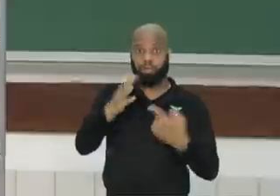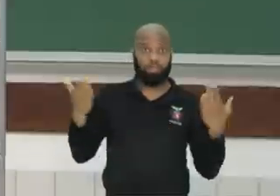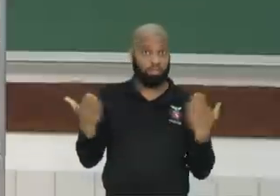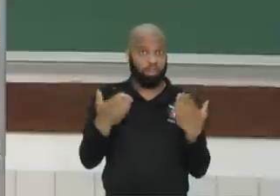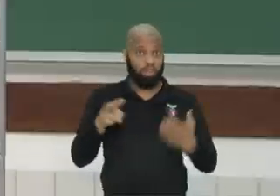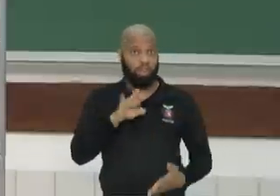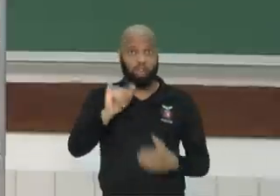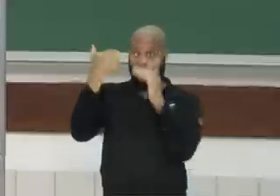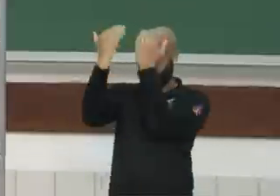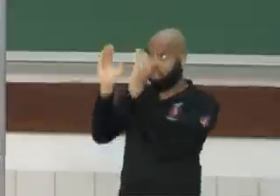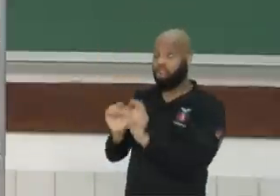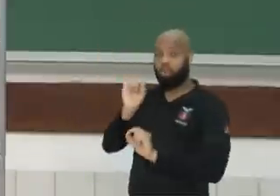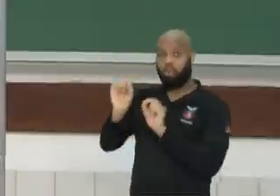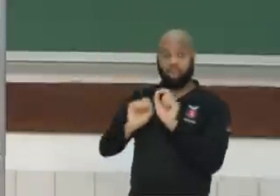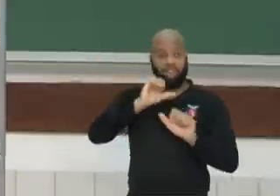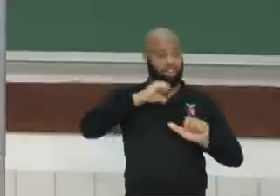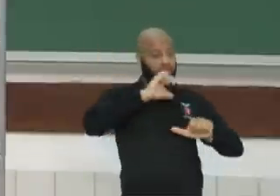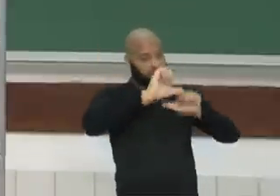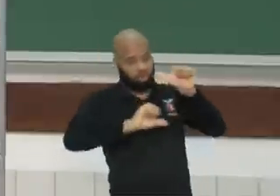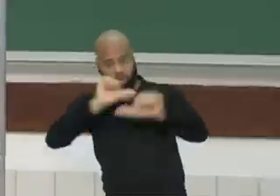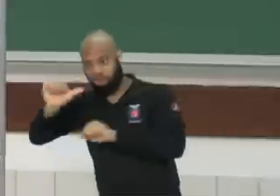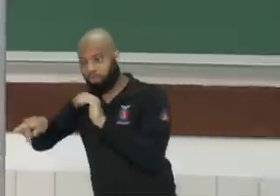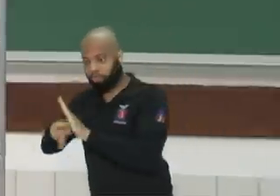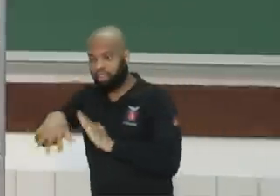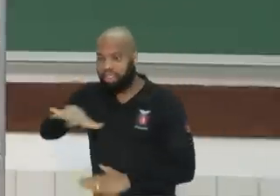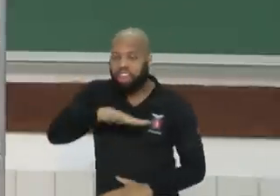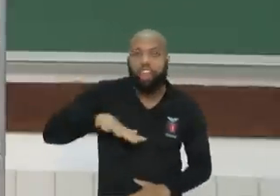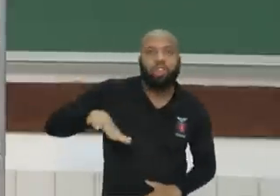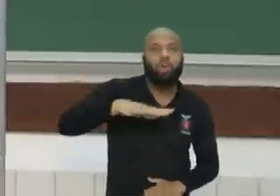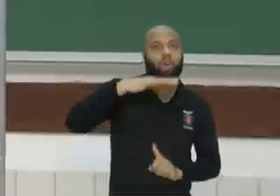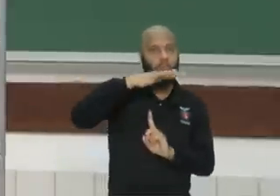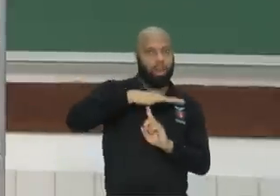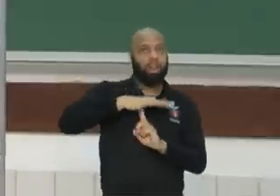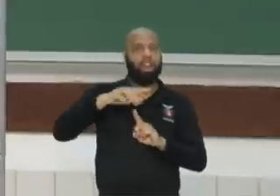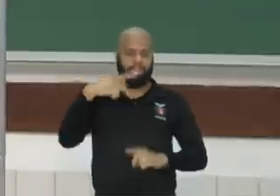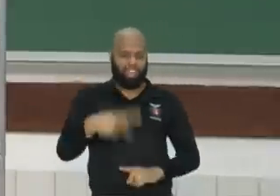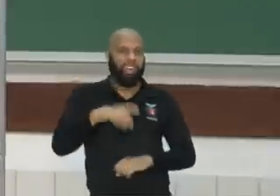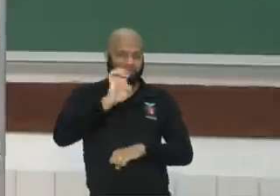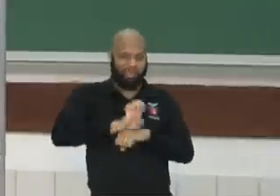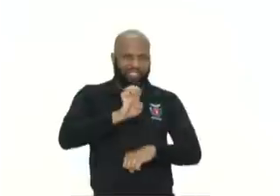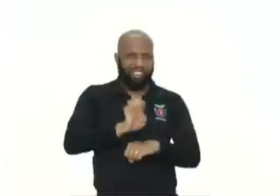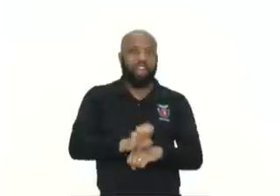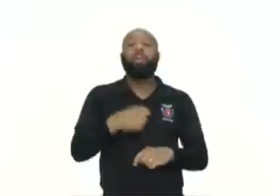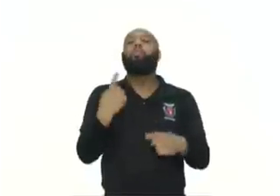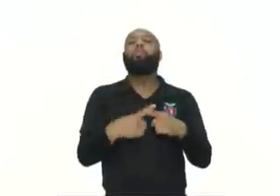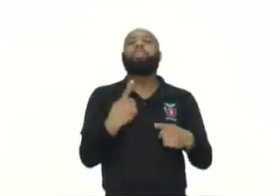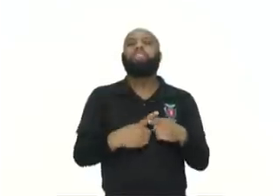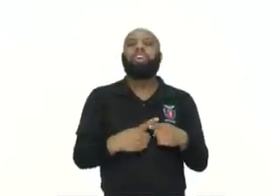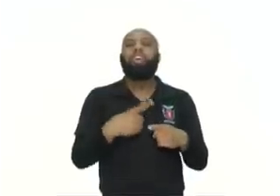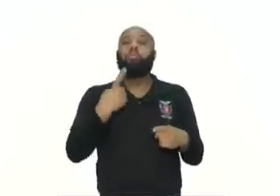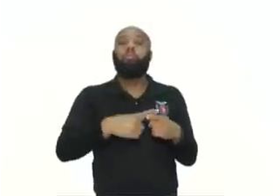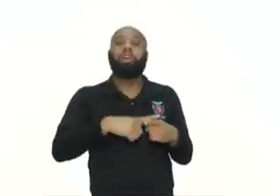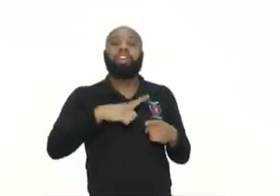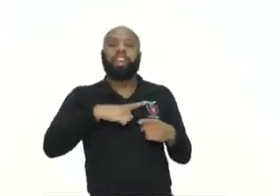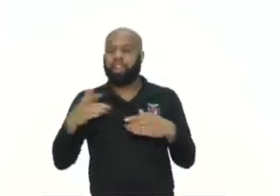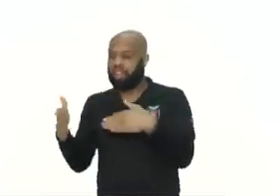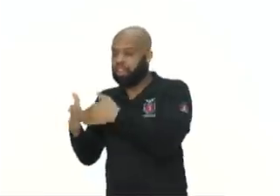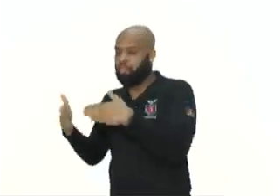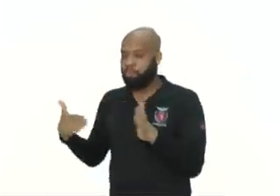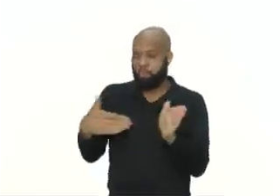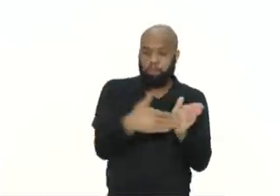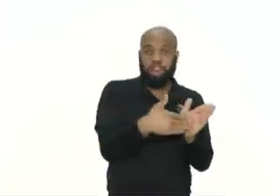a gente analisar as transformações territoriais do nosso Paraná, do nosso estado, em razão das questões de fronteira